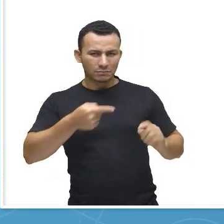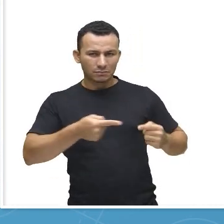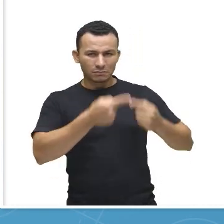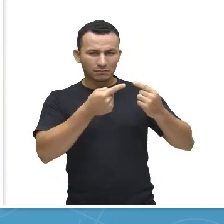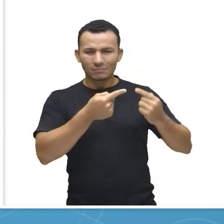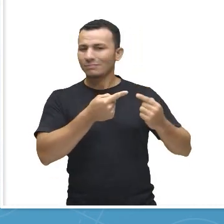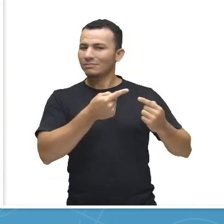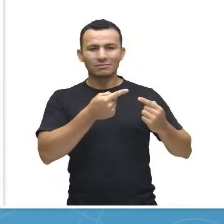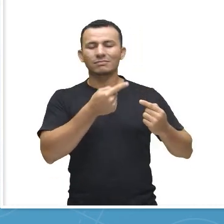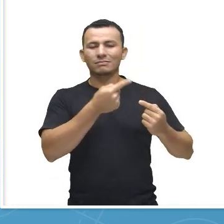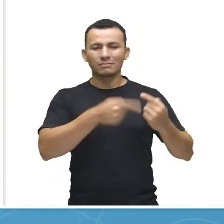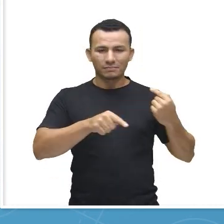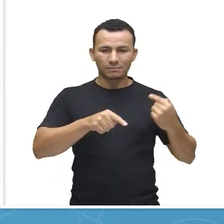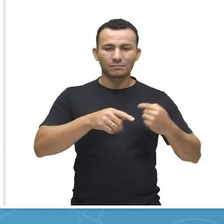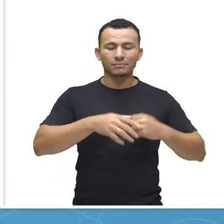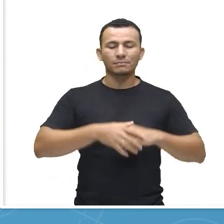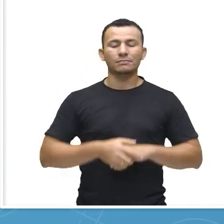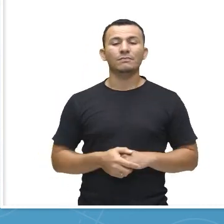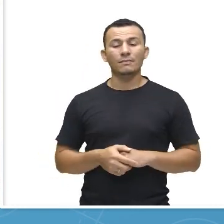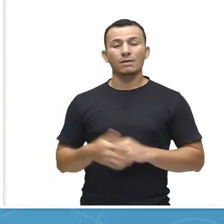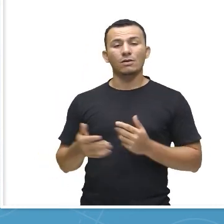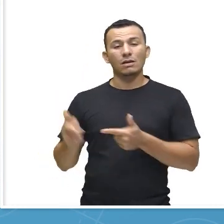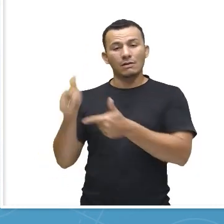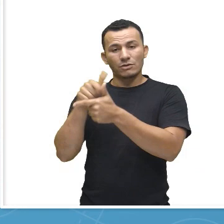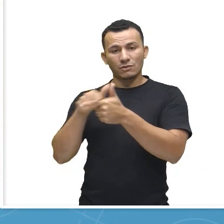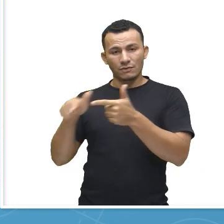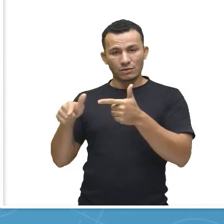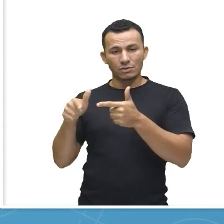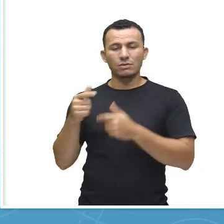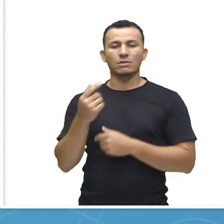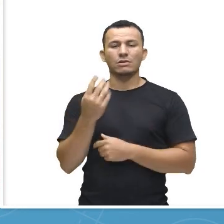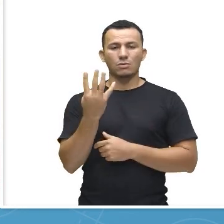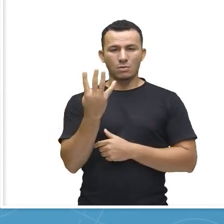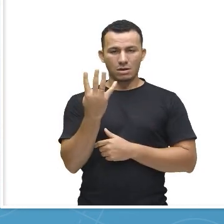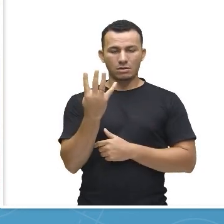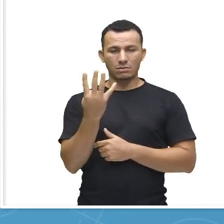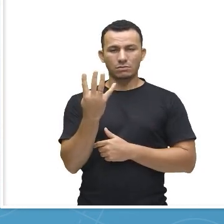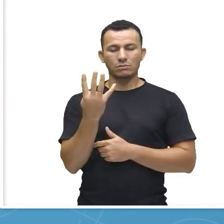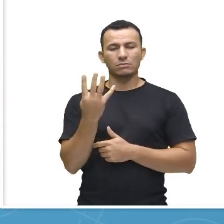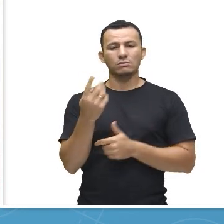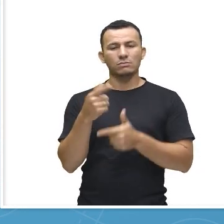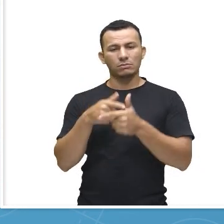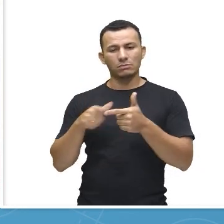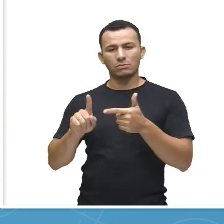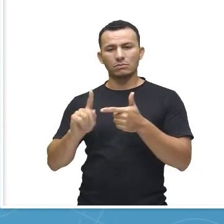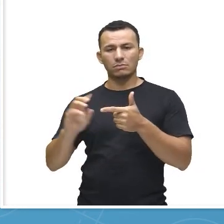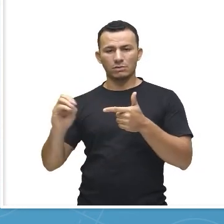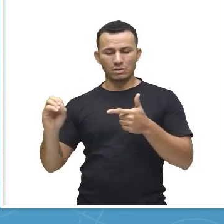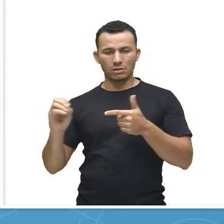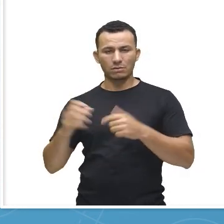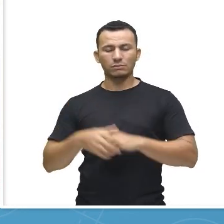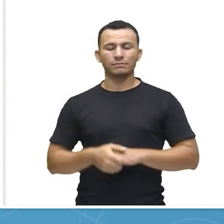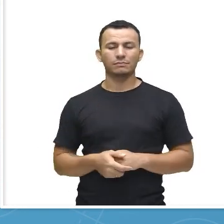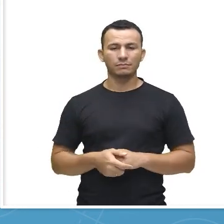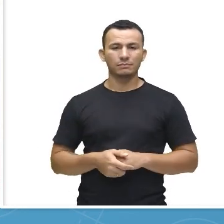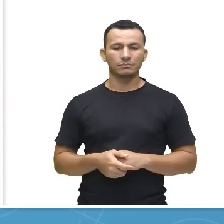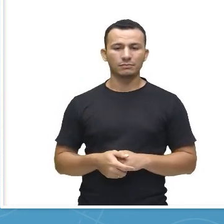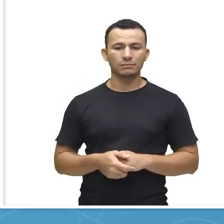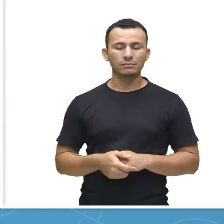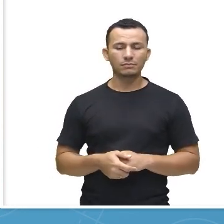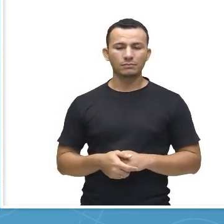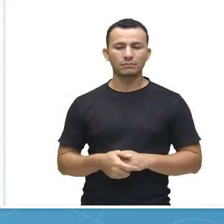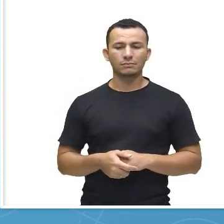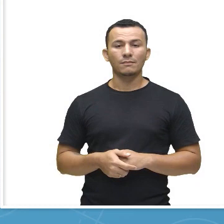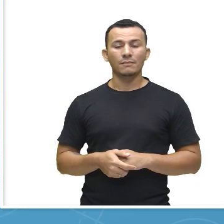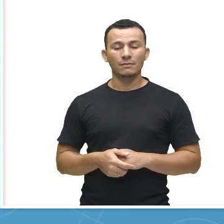decimal. Então, nesse caso, basta você dividir 4 por 100, ok? Como a divisão é por 10, eu vou